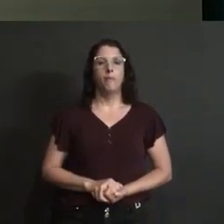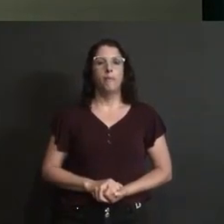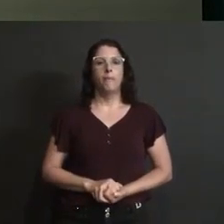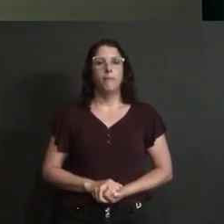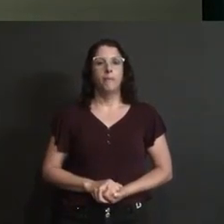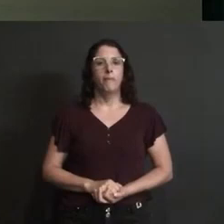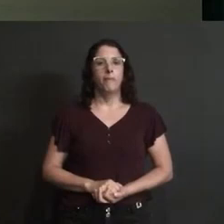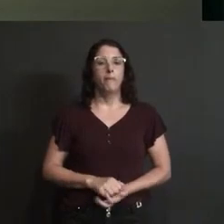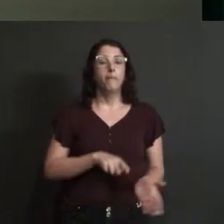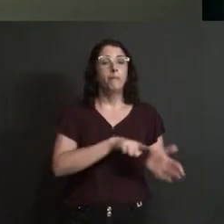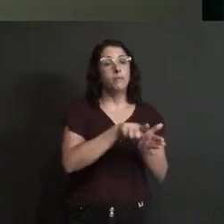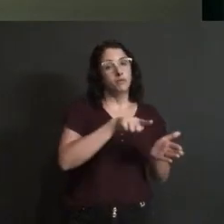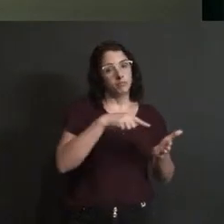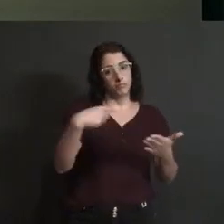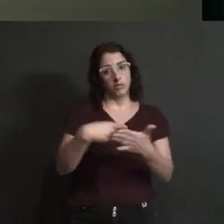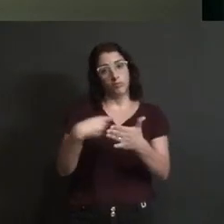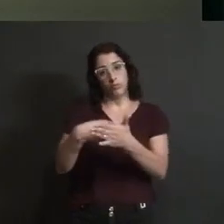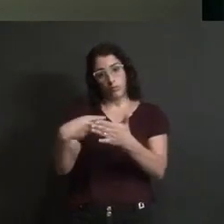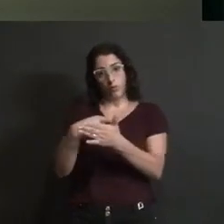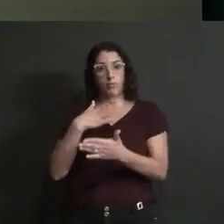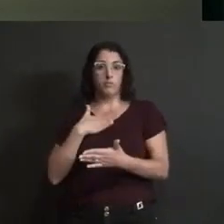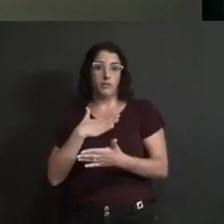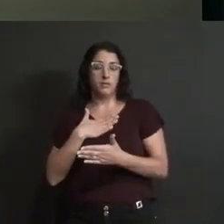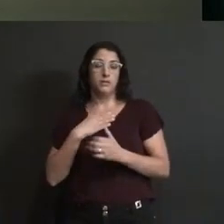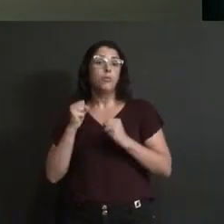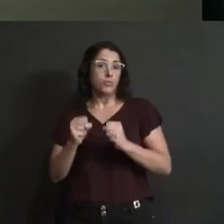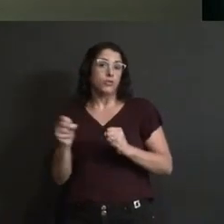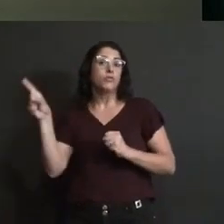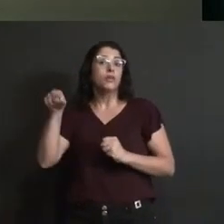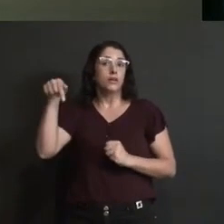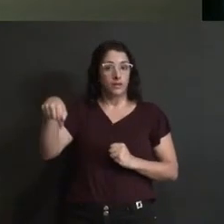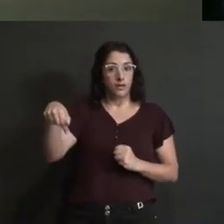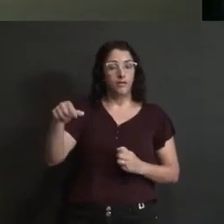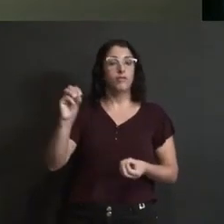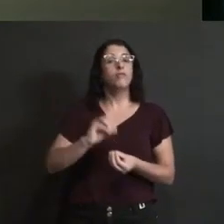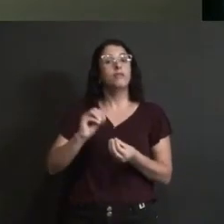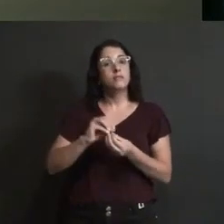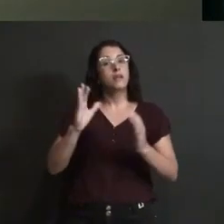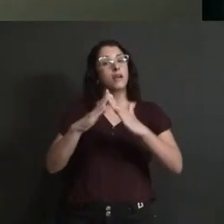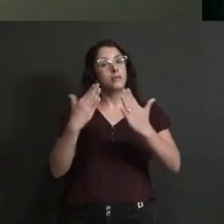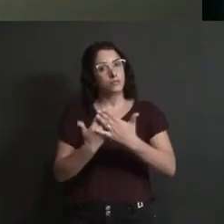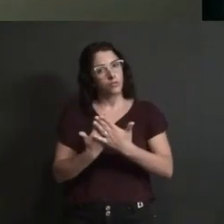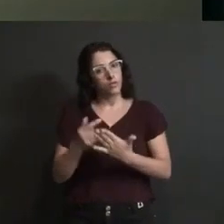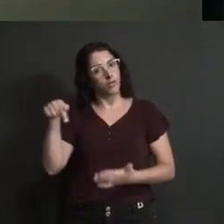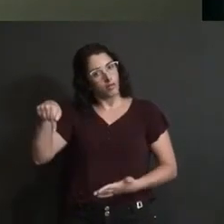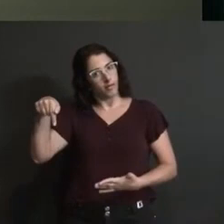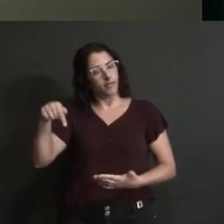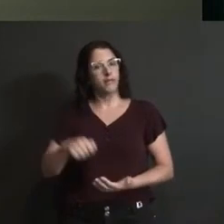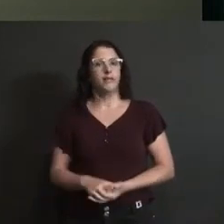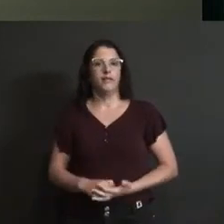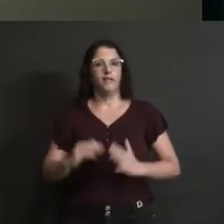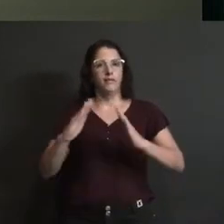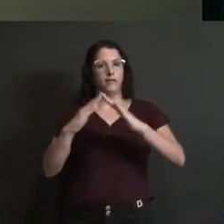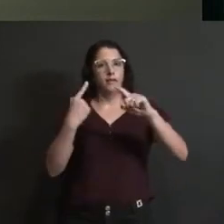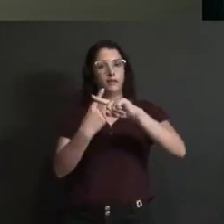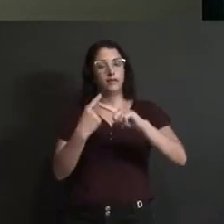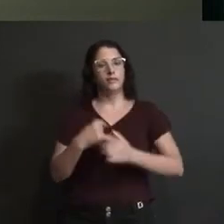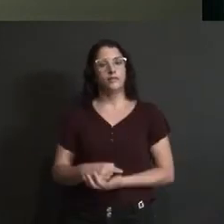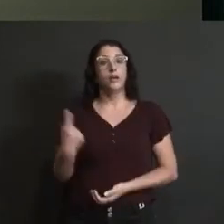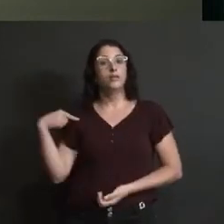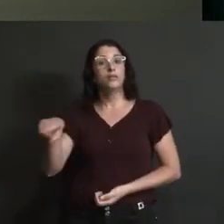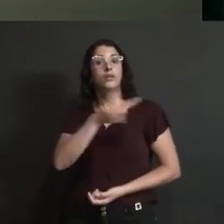nossa casa. Ele perguntou se podia fazer isso na terra de adoradores. E nós estamos